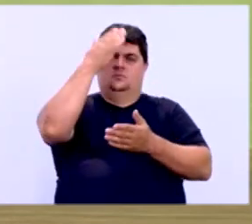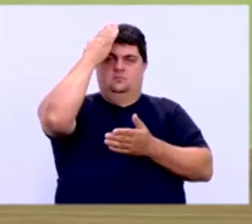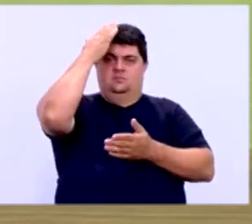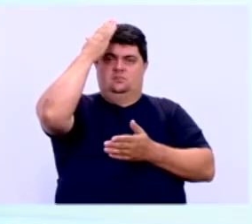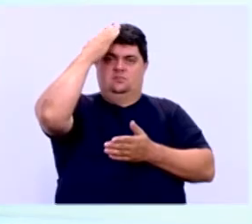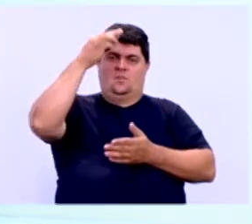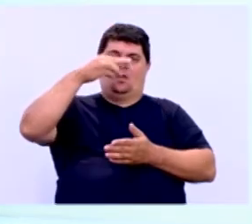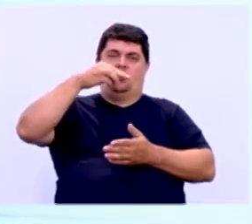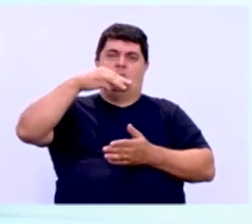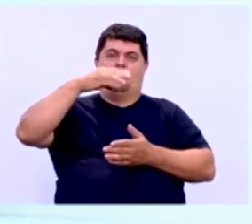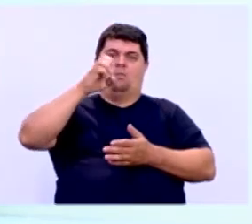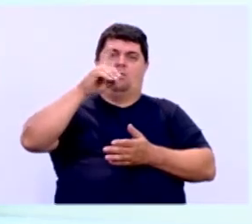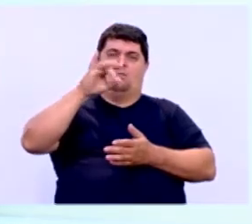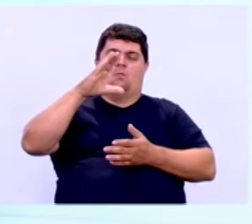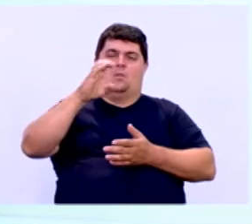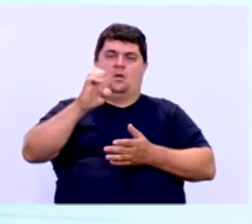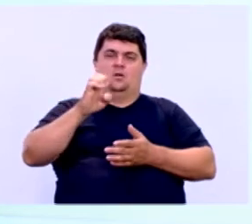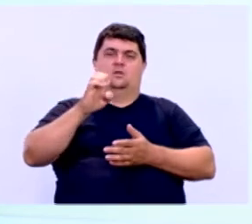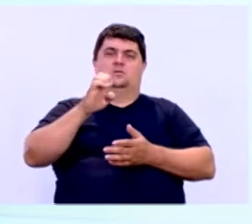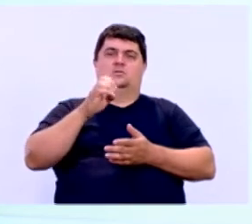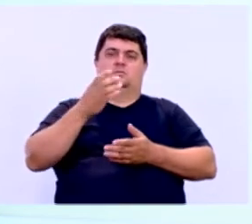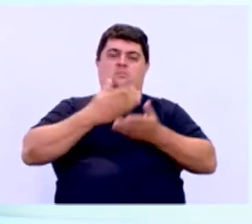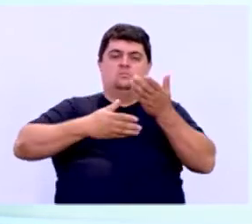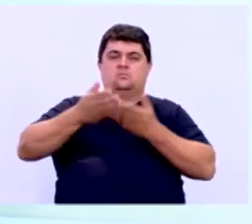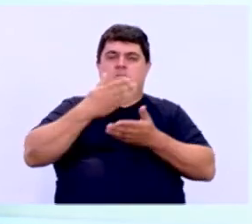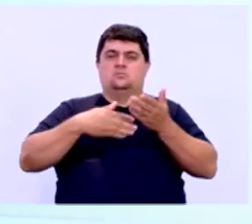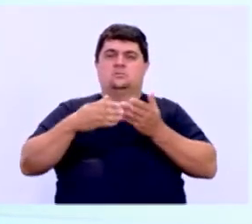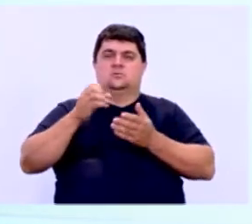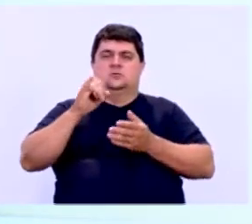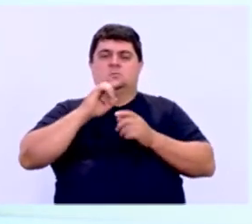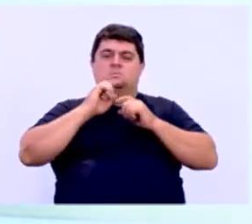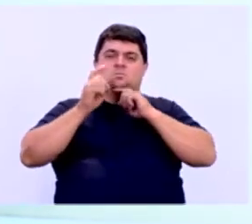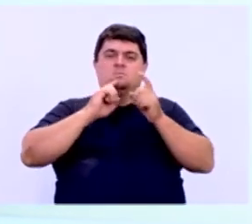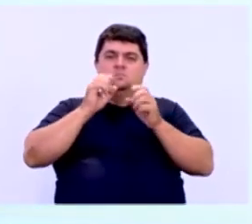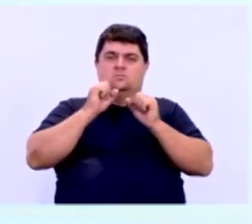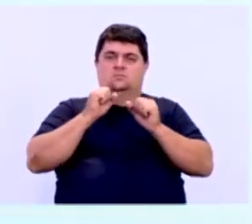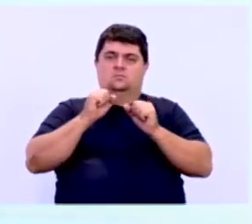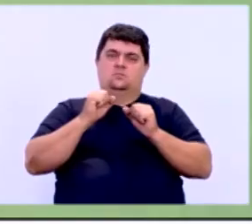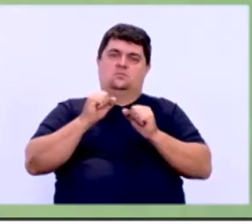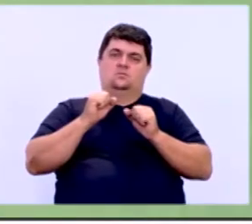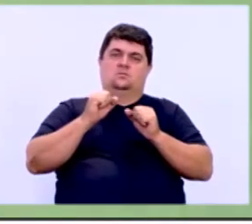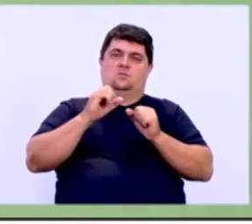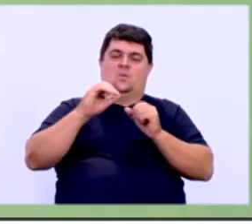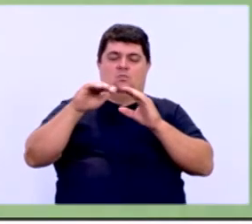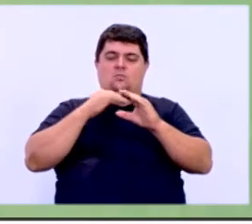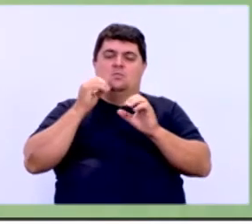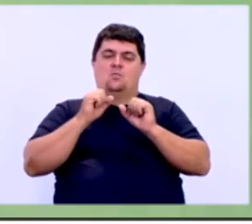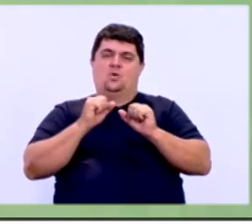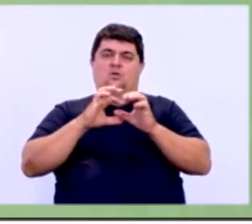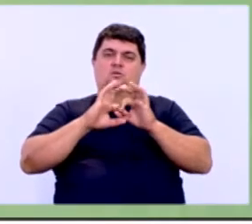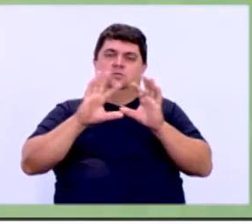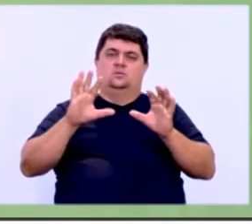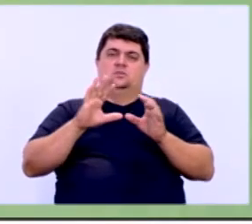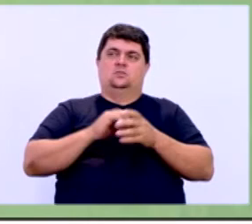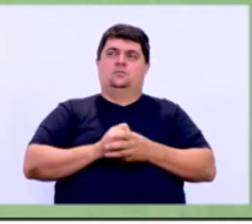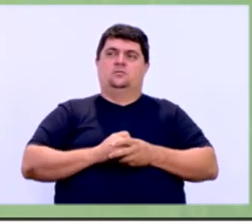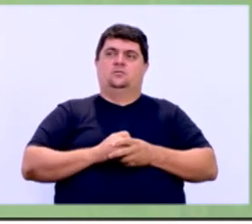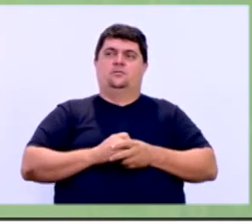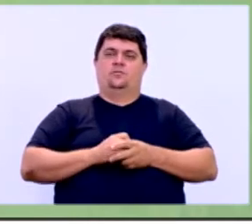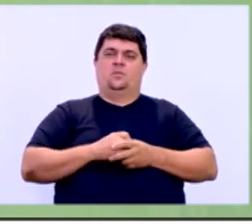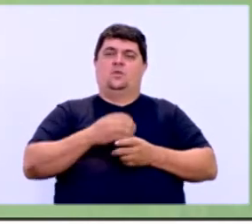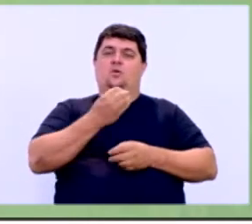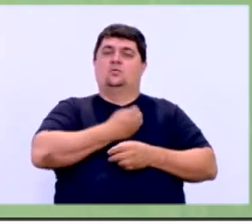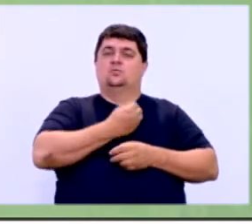Médici, né? Vamos participar, vamos interagir e qualquer dúvida, estamos no chat aí, pessoal. Então vamos para a questão